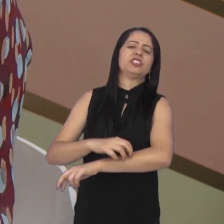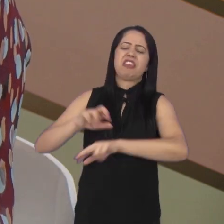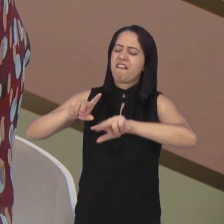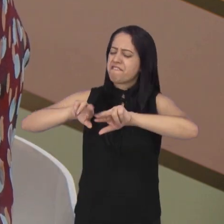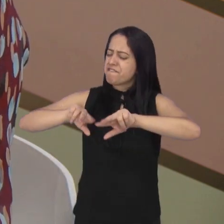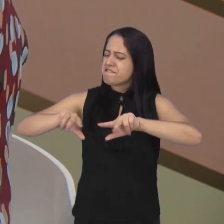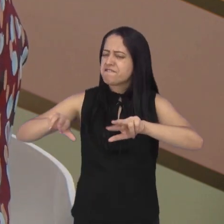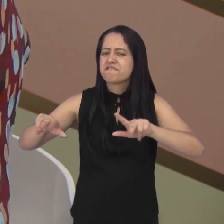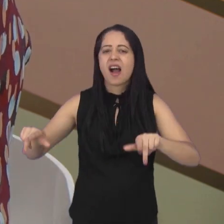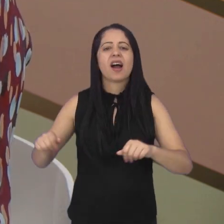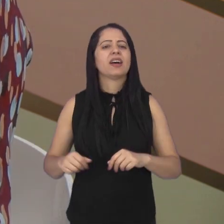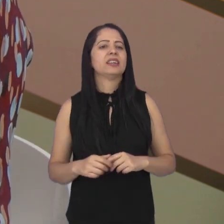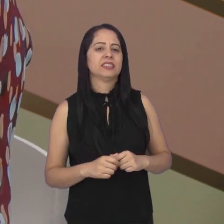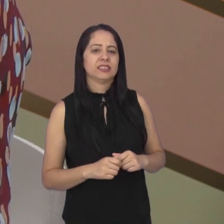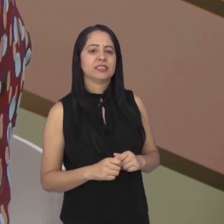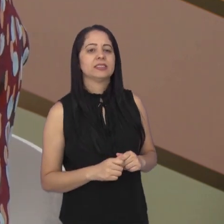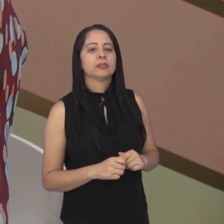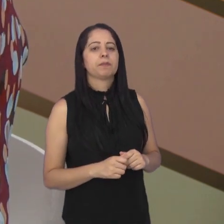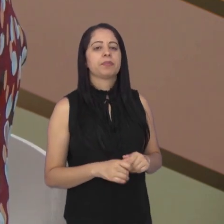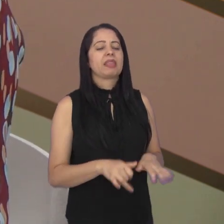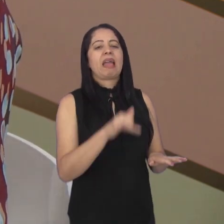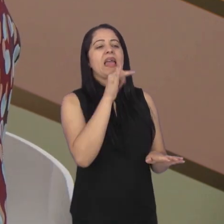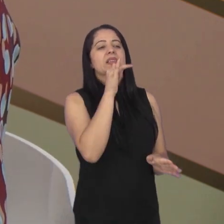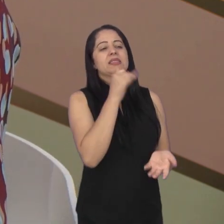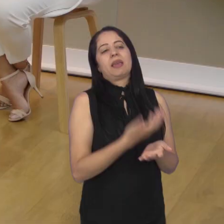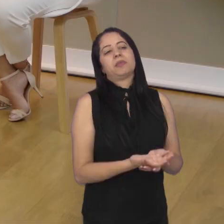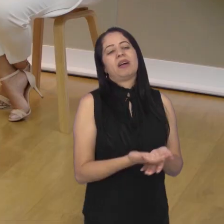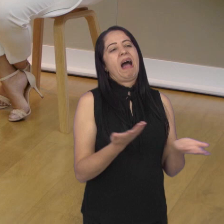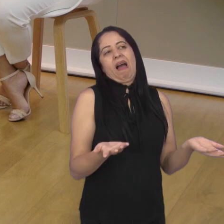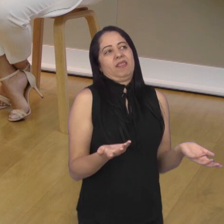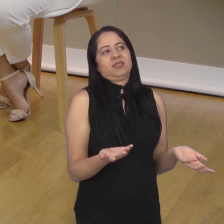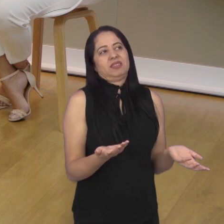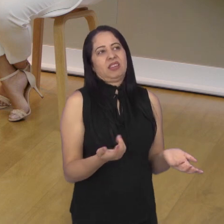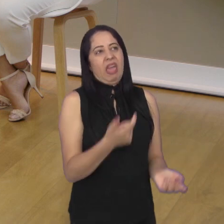siri, marisco, mexilhões. Porque não é assim, de repente eu tenho